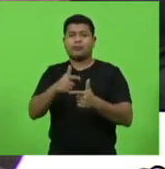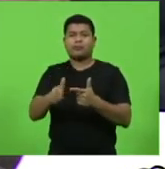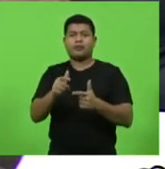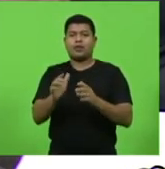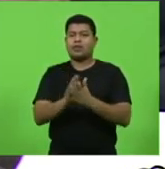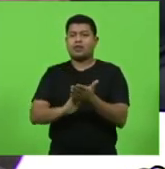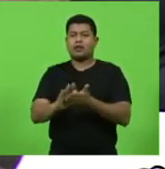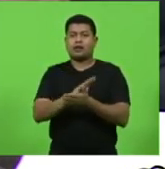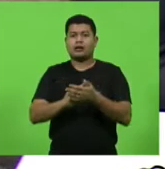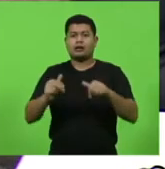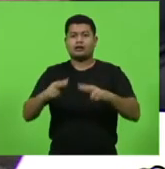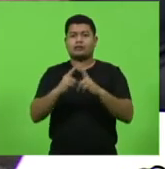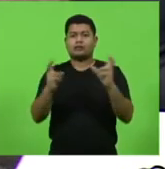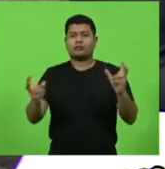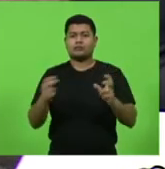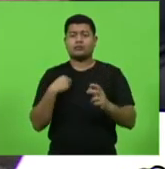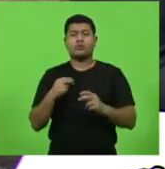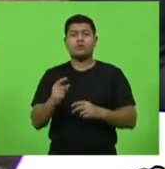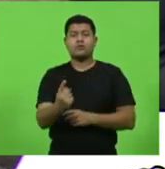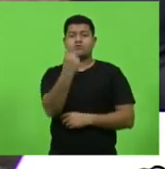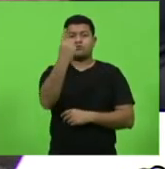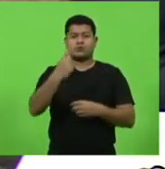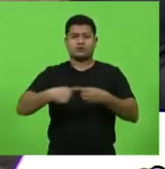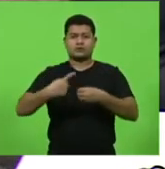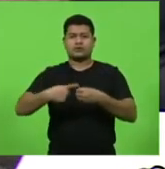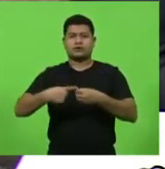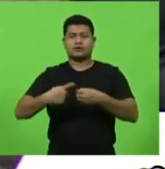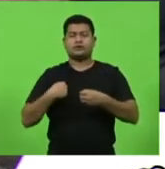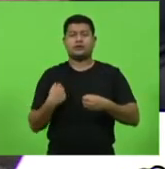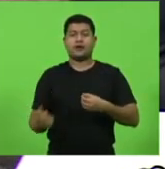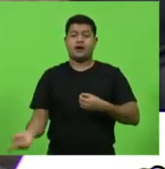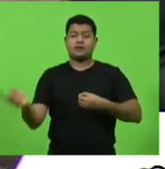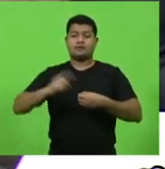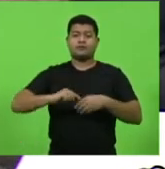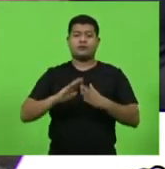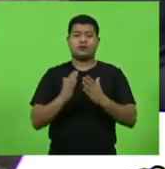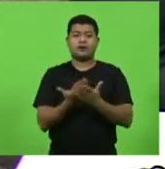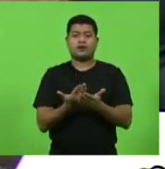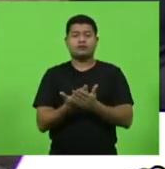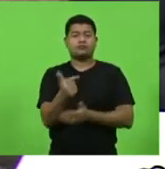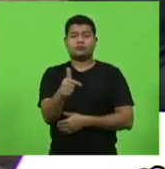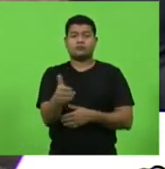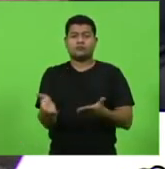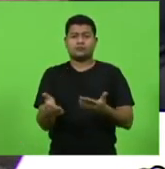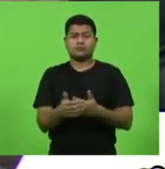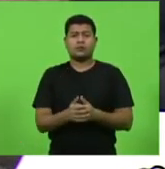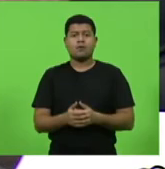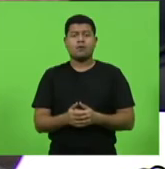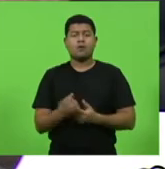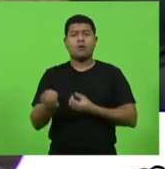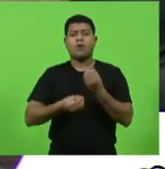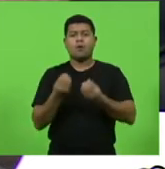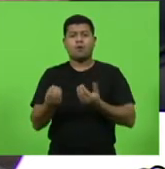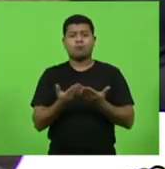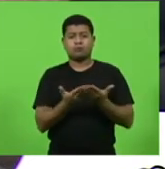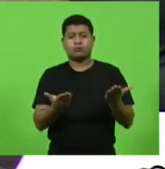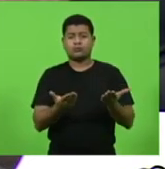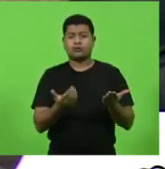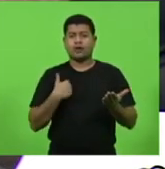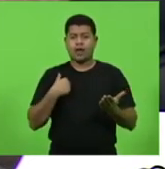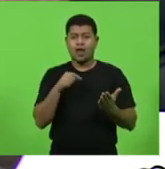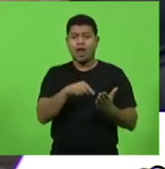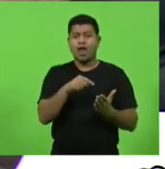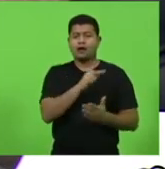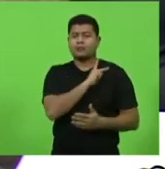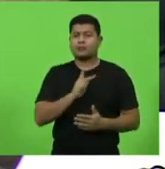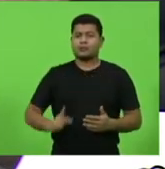cidade do estado onde as aulas não haviam retornado? Qual é a bússola moral que norteia a cabeça de um sindicalista que